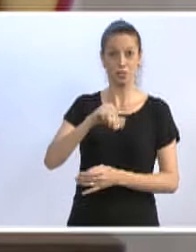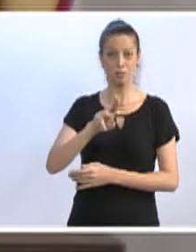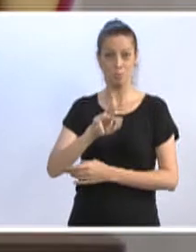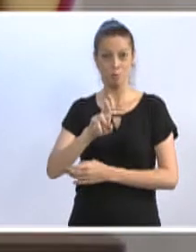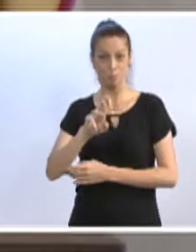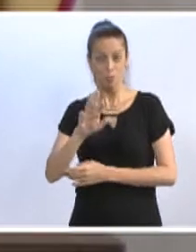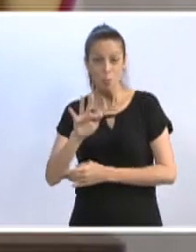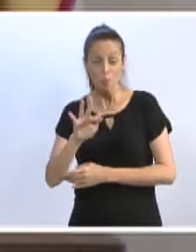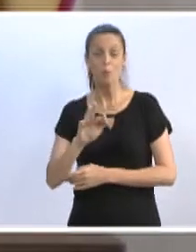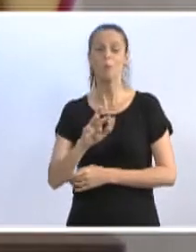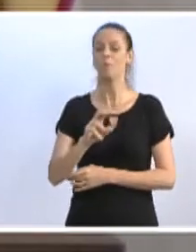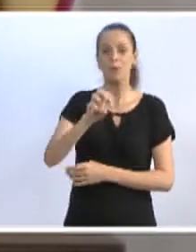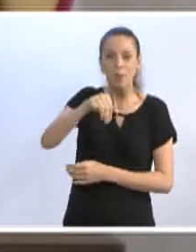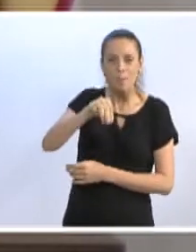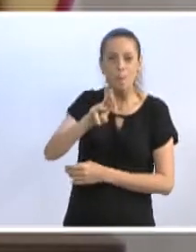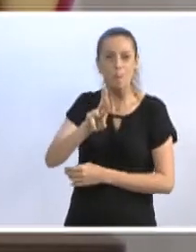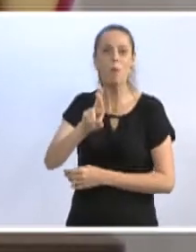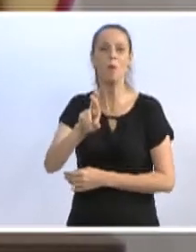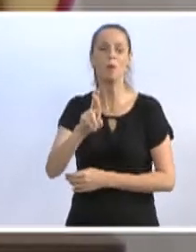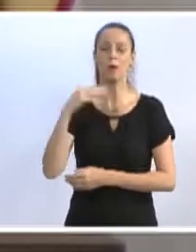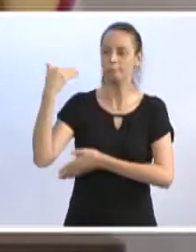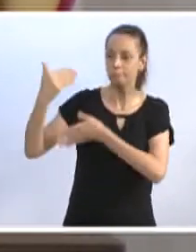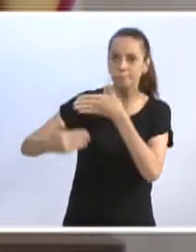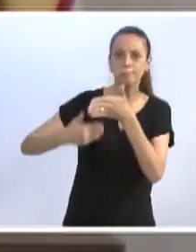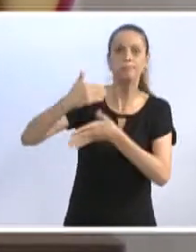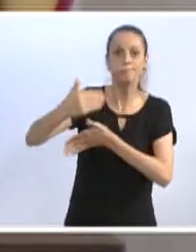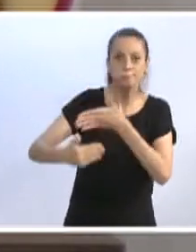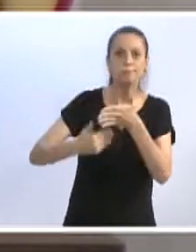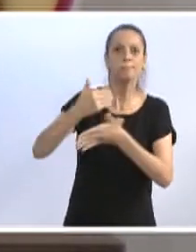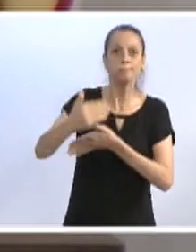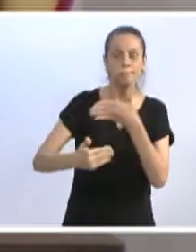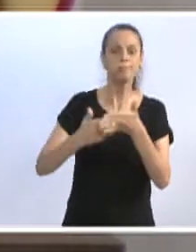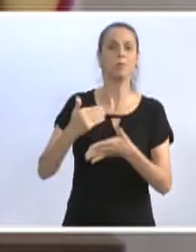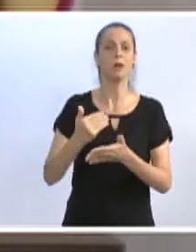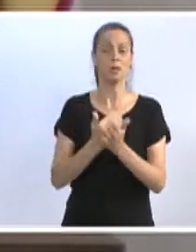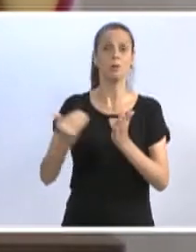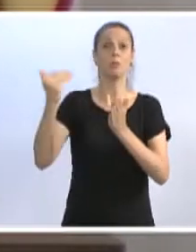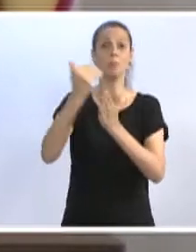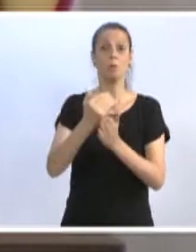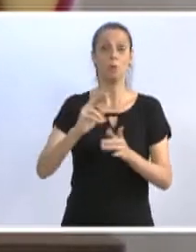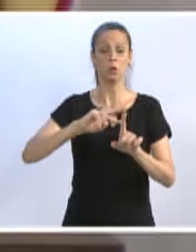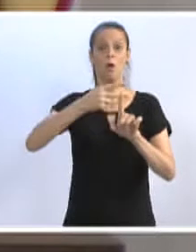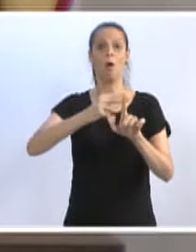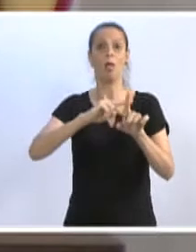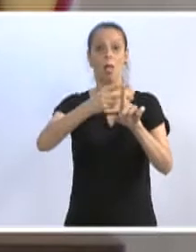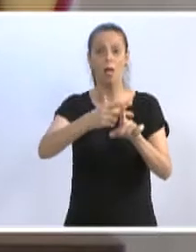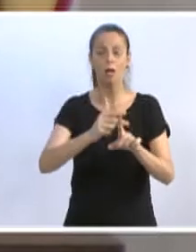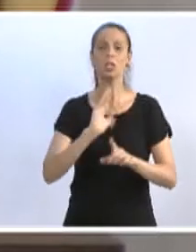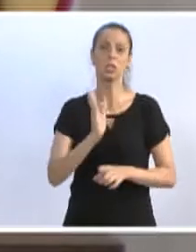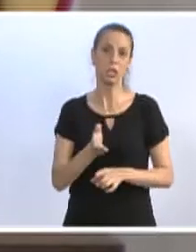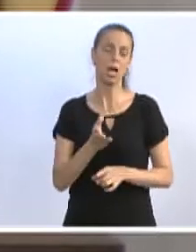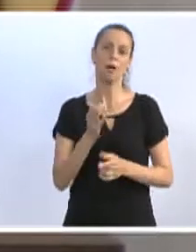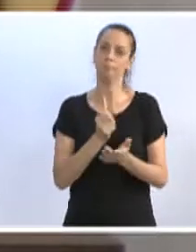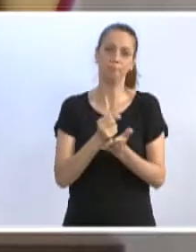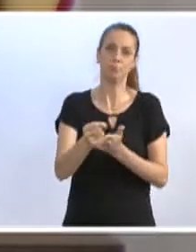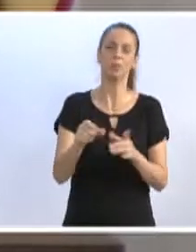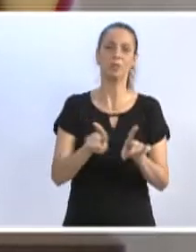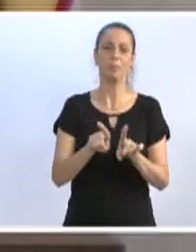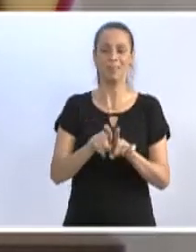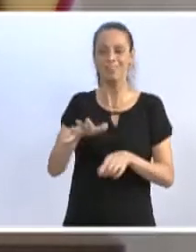2 anos a capacidade de processadores dobra, já está também ultrapassada. E no